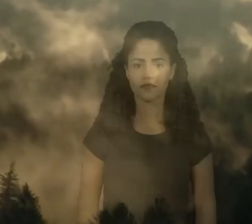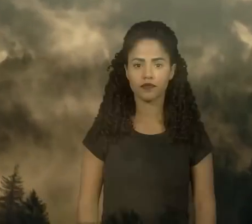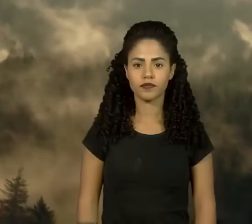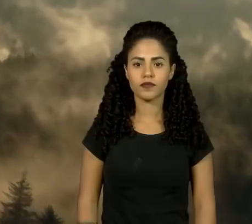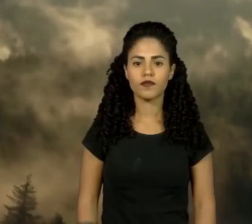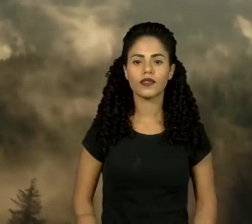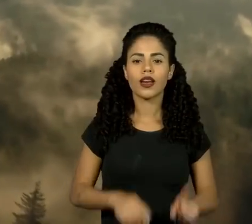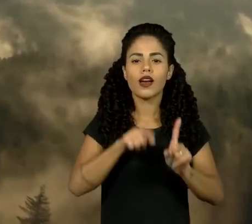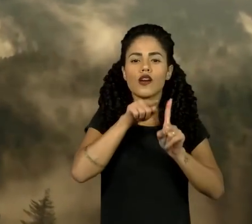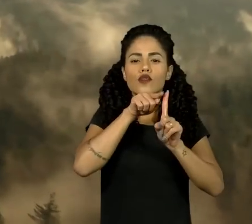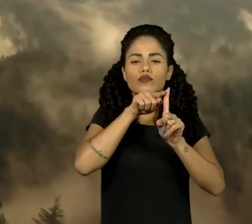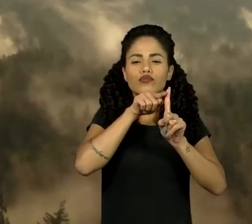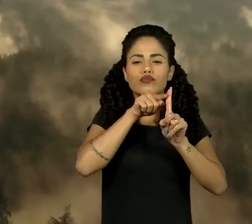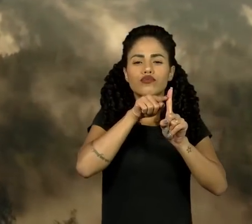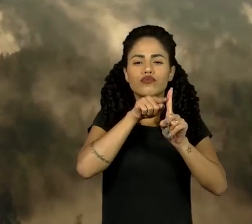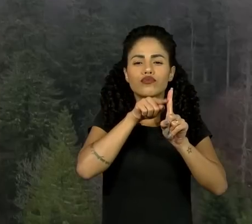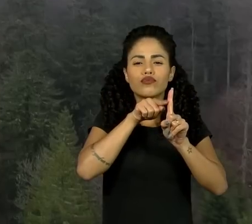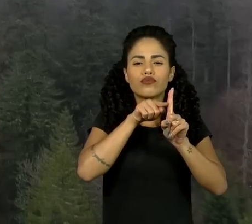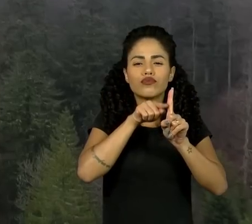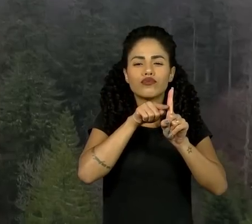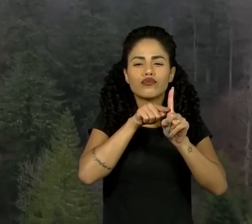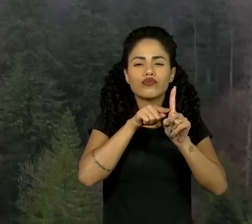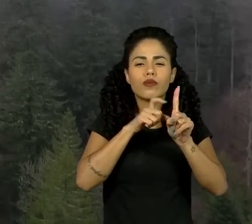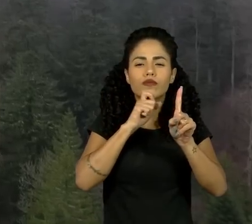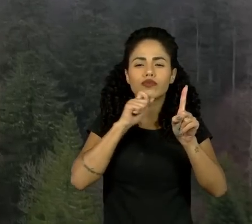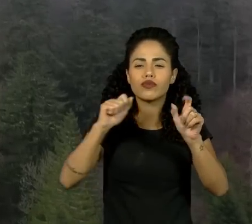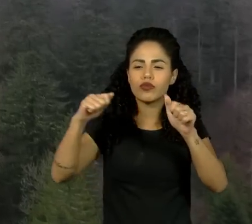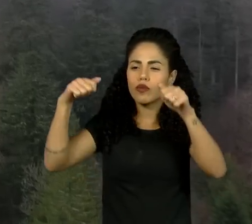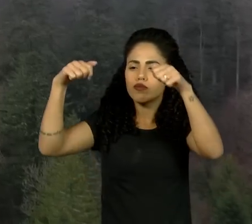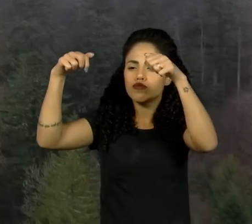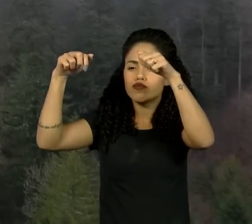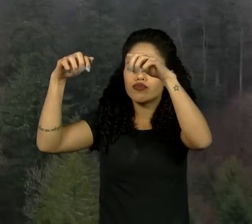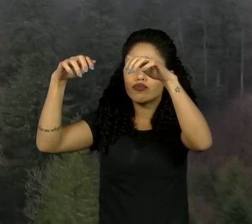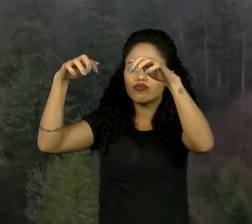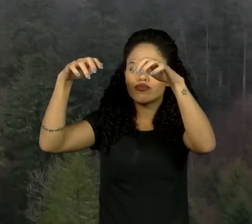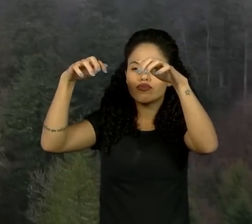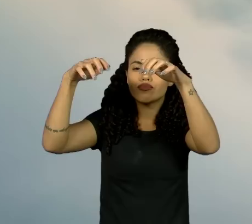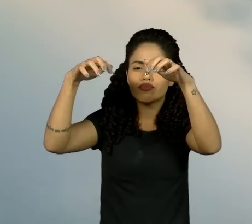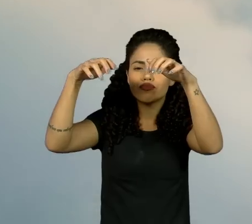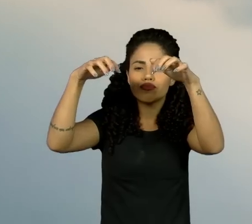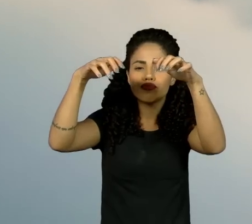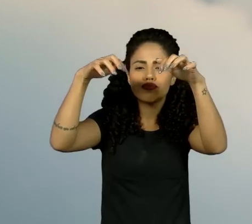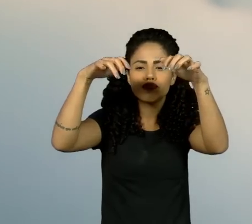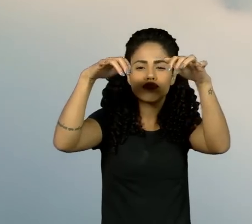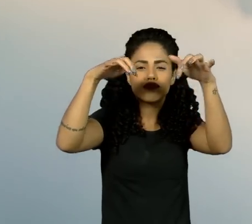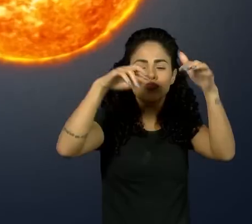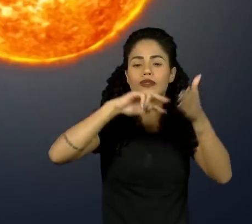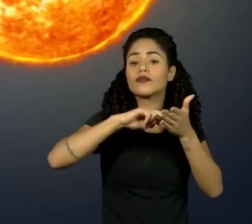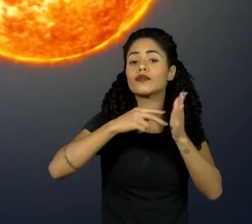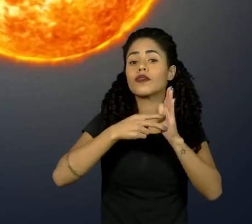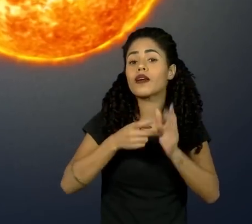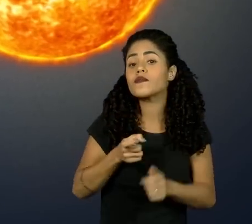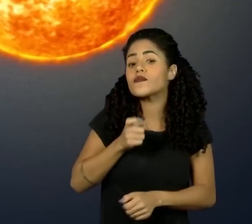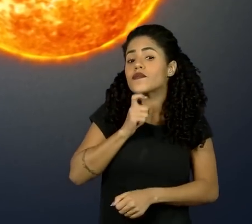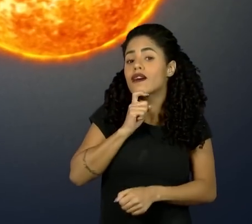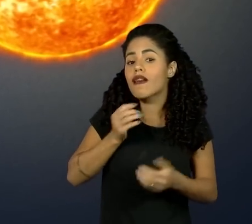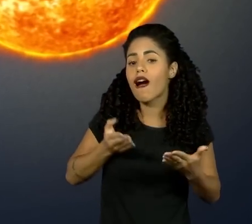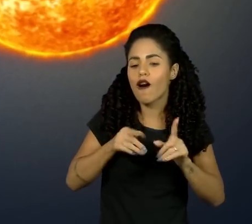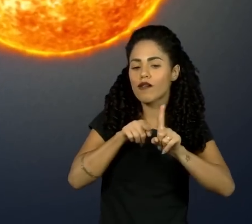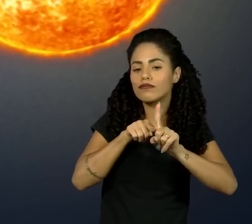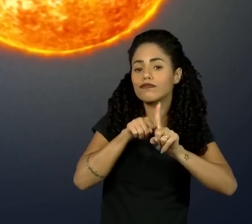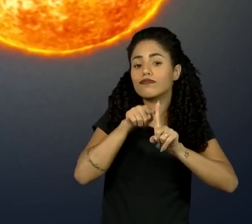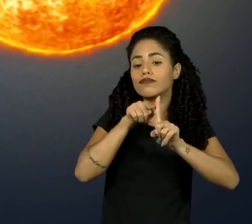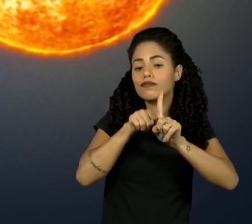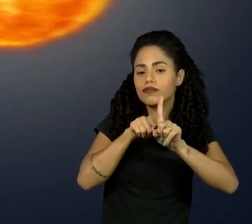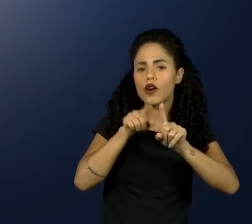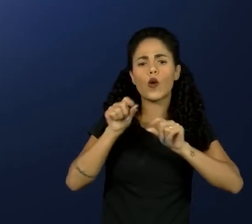Temperaturas baixas, pouca chuva, nevoeiros pela manhã. É a chegada do inverno. As estações são definidas